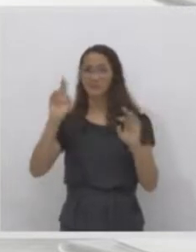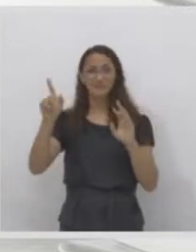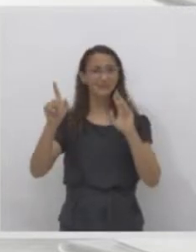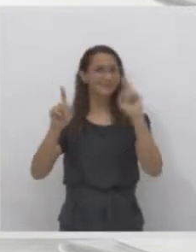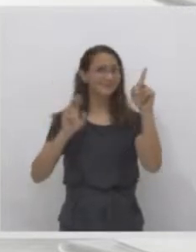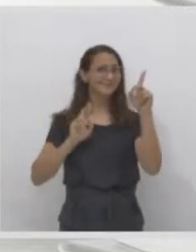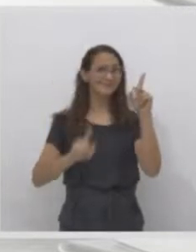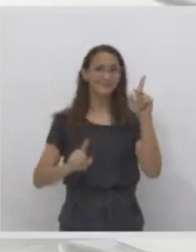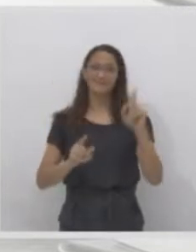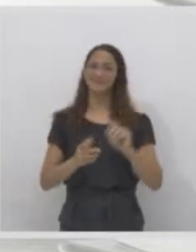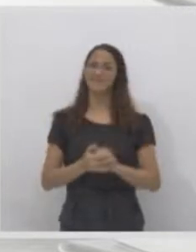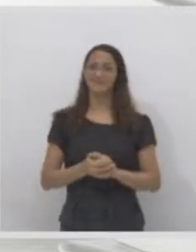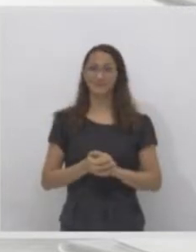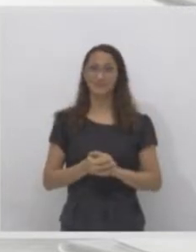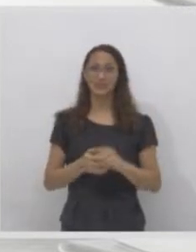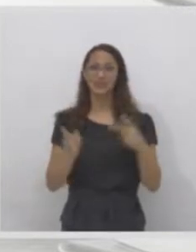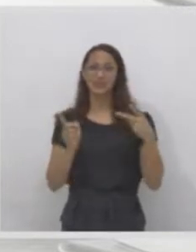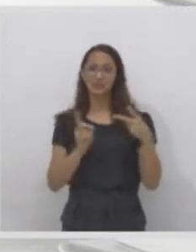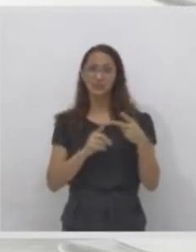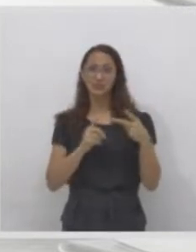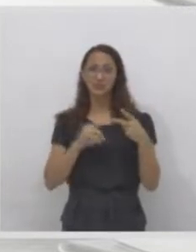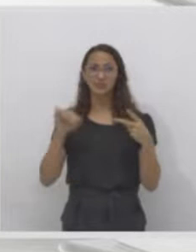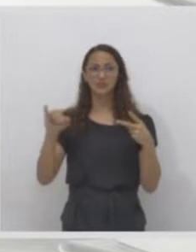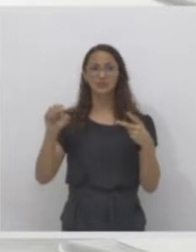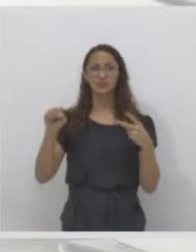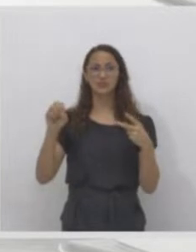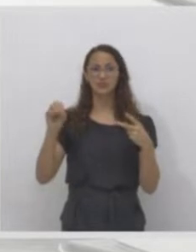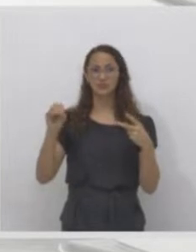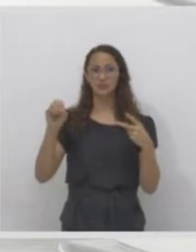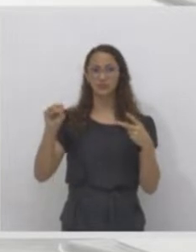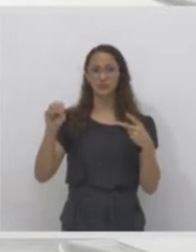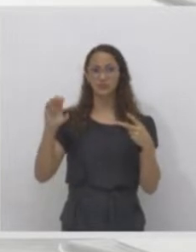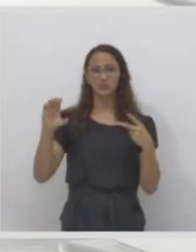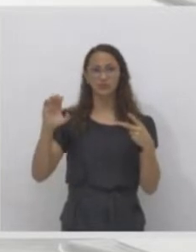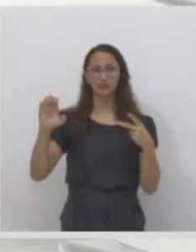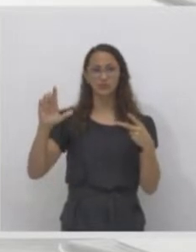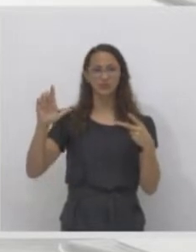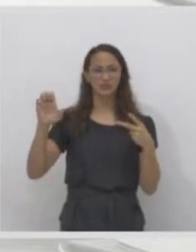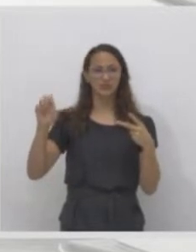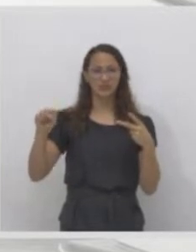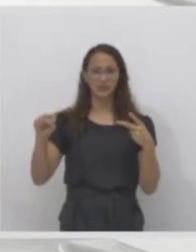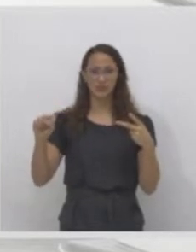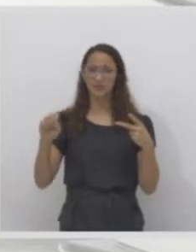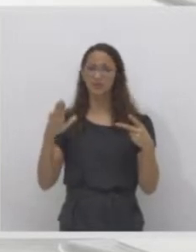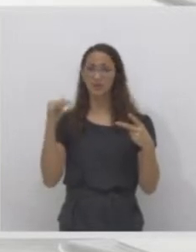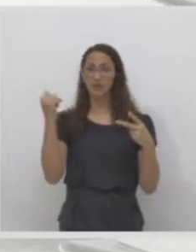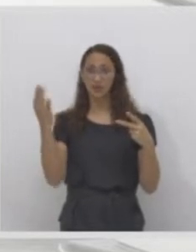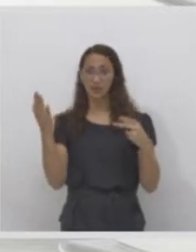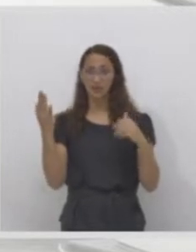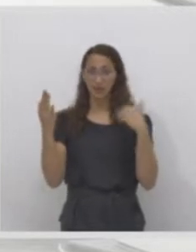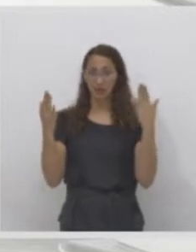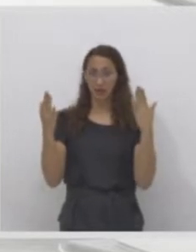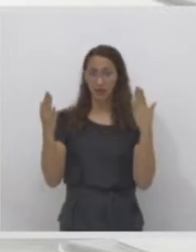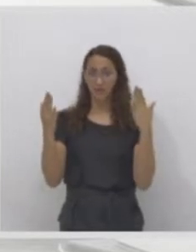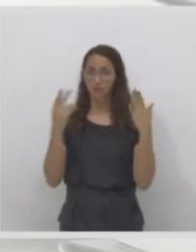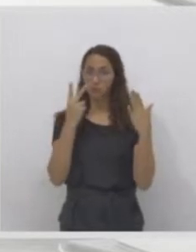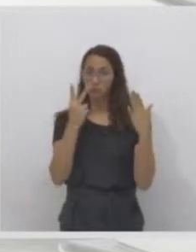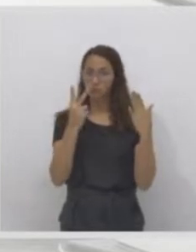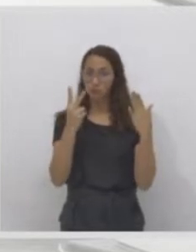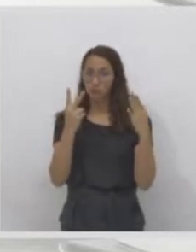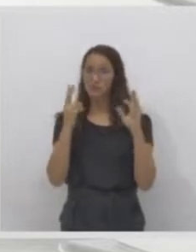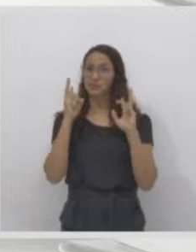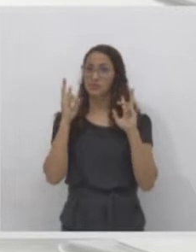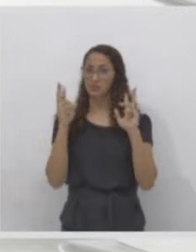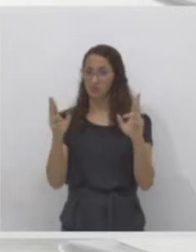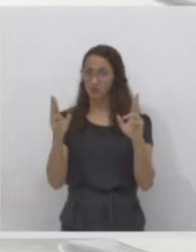diferentes. Já o triângulo isósceles é um triângulo que possui 2 lados com medidas